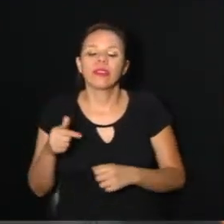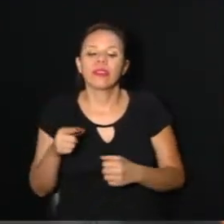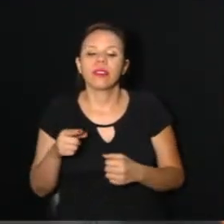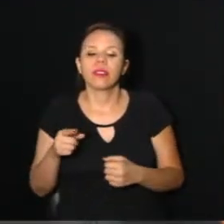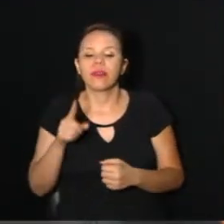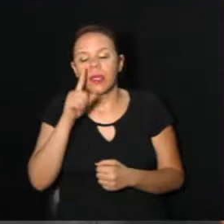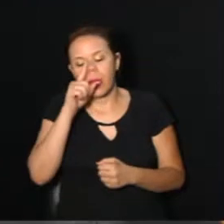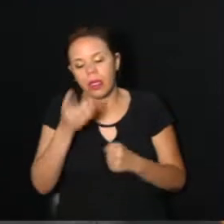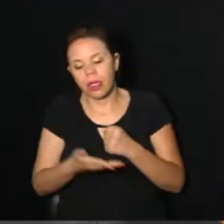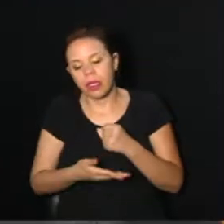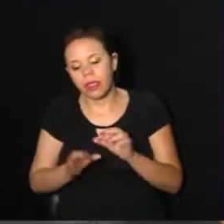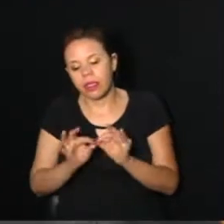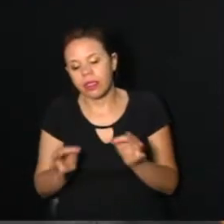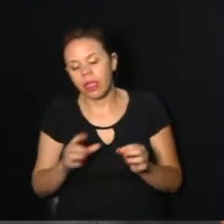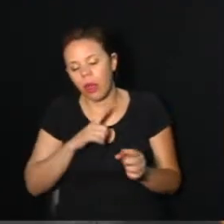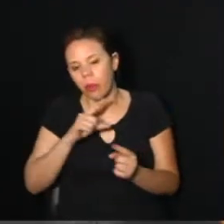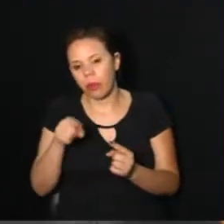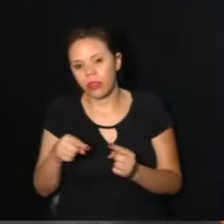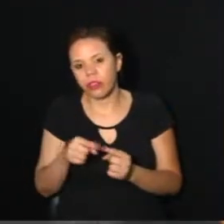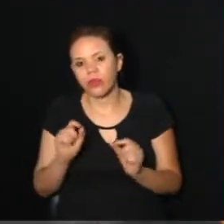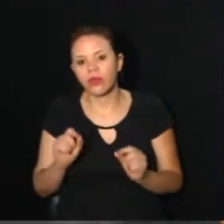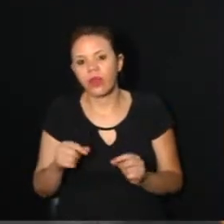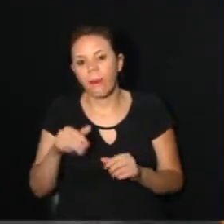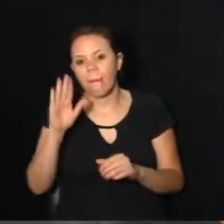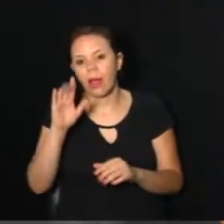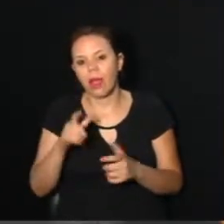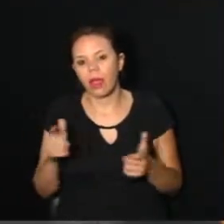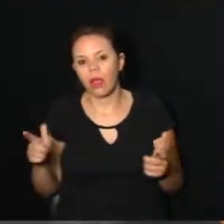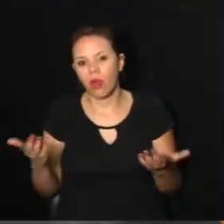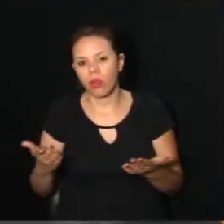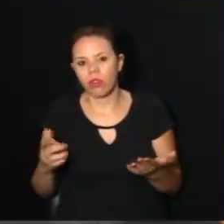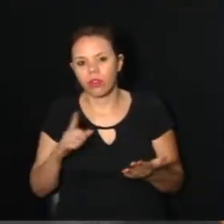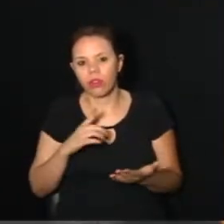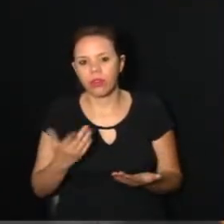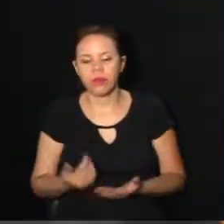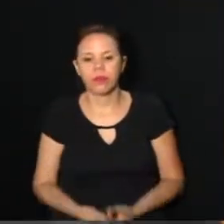tem uma objetividade bem maior do que tem hoje.